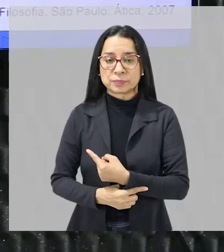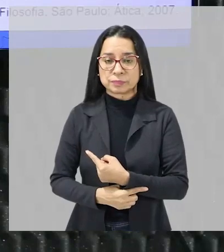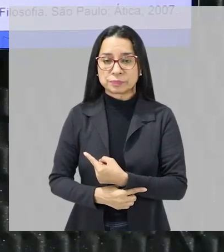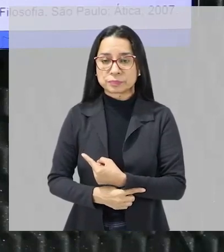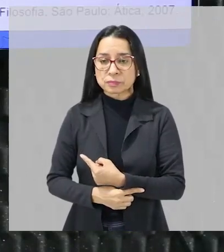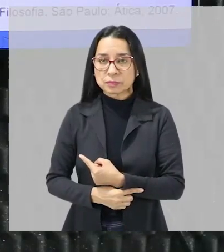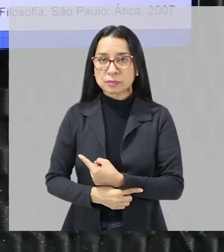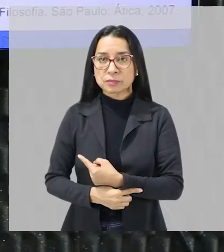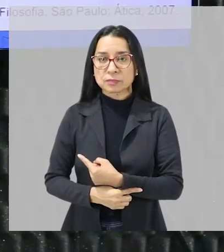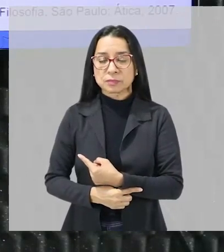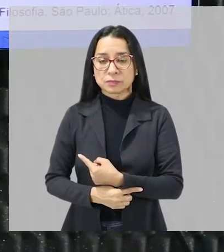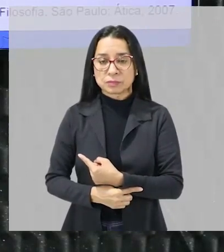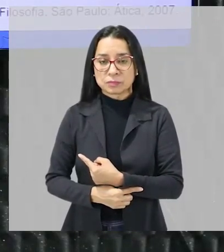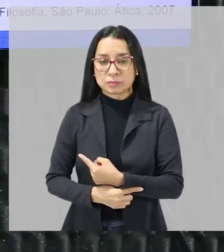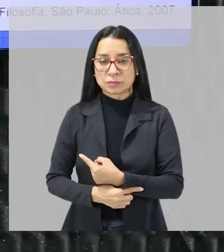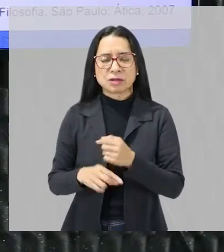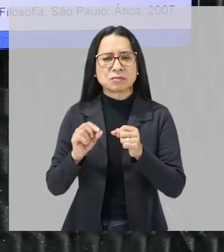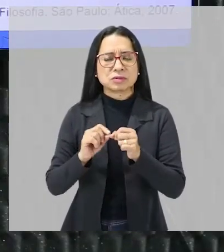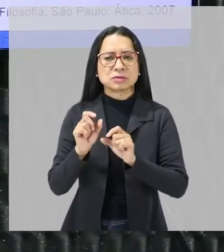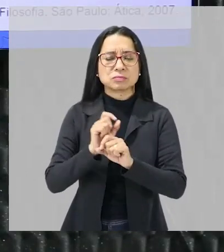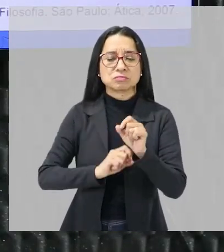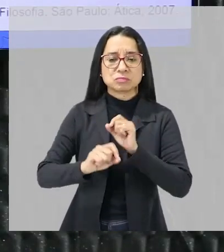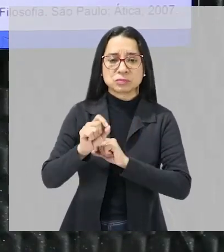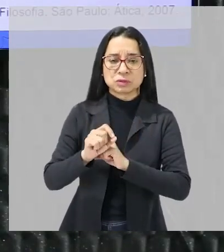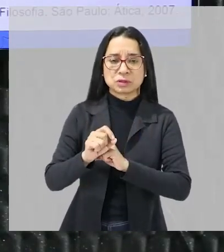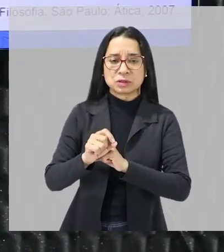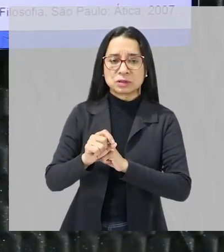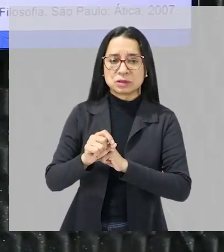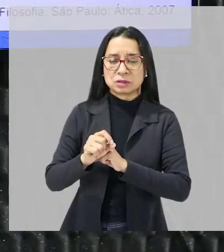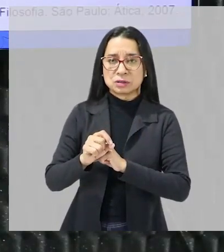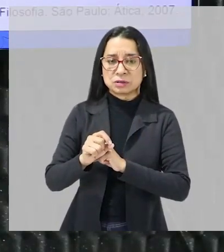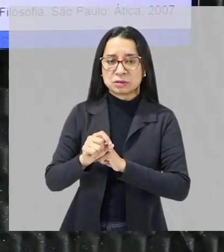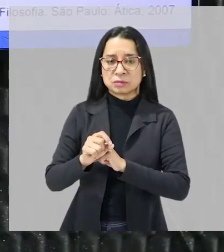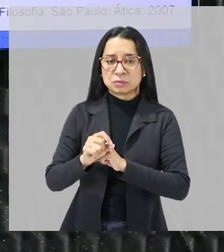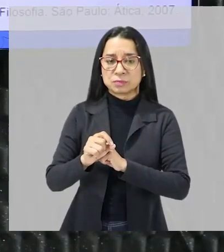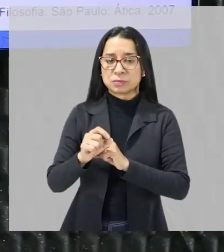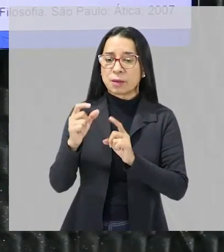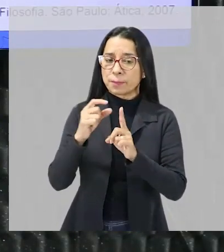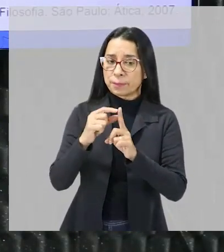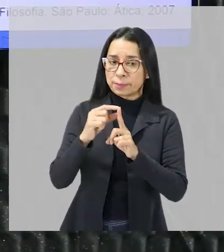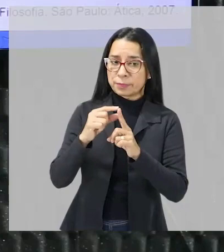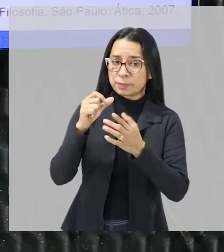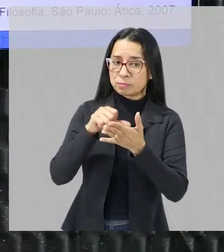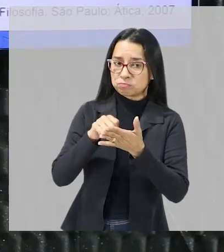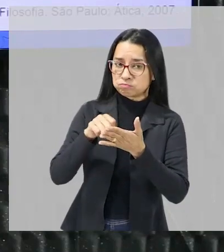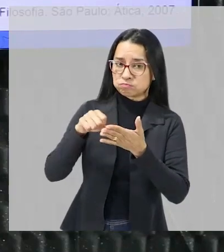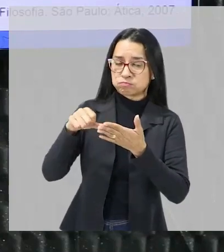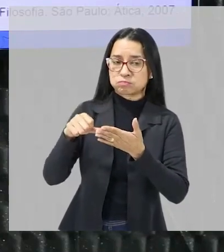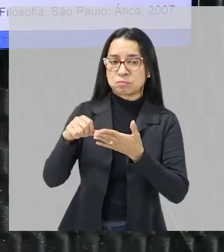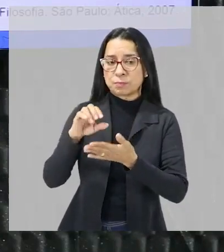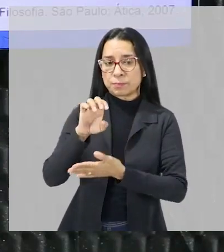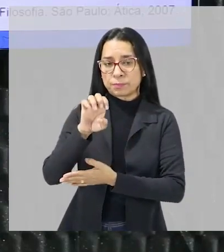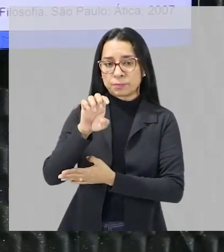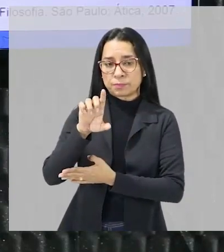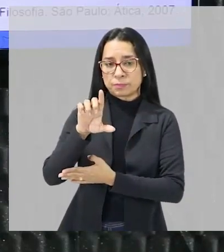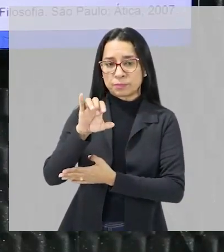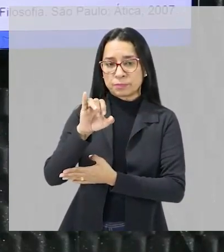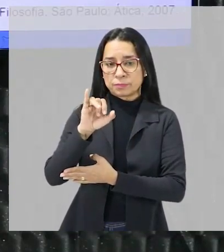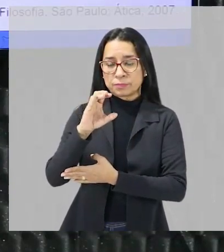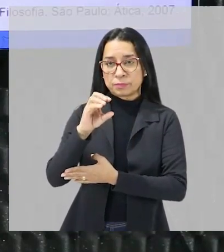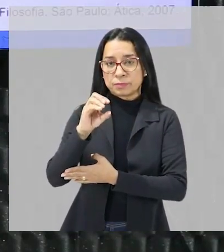essencial da democracia. Você vai fazer o seguinte, você vai grifar eleições, aqui no comecinho, né? E vai grifar